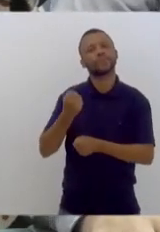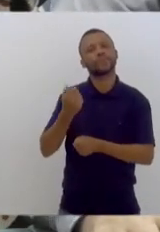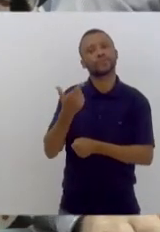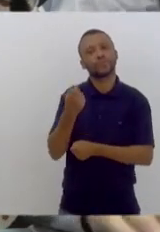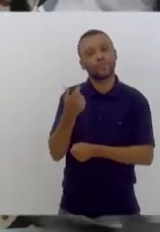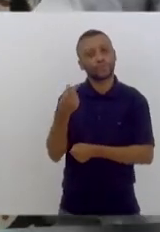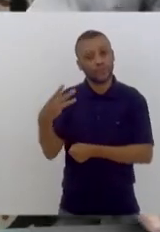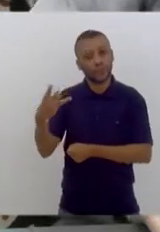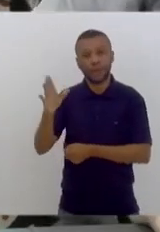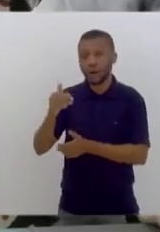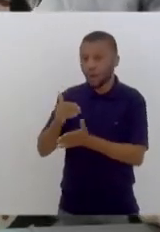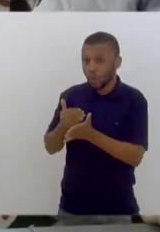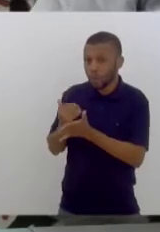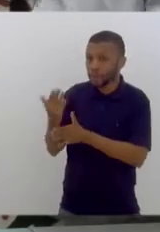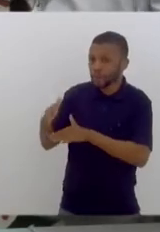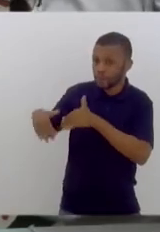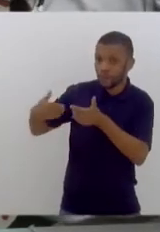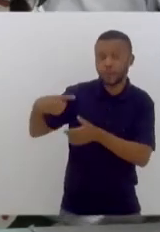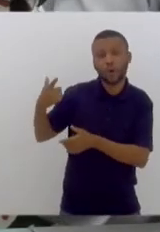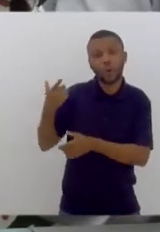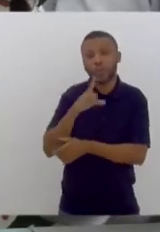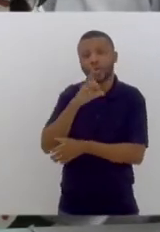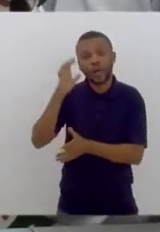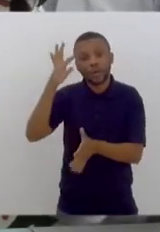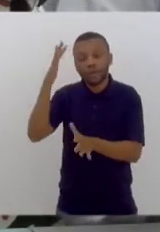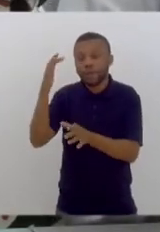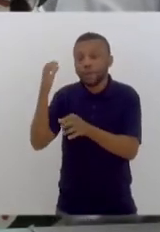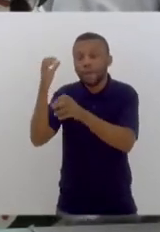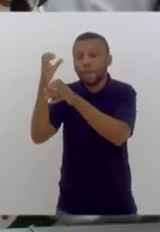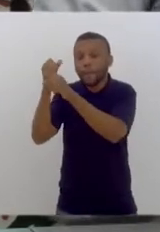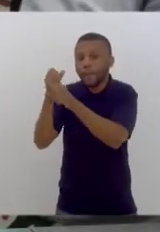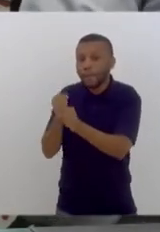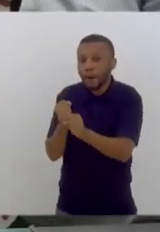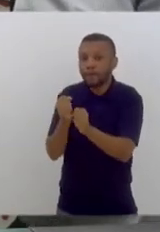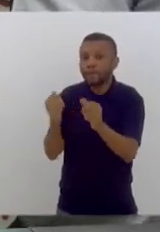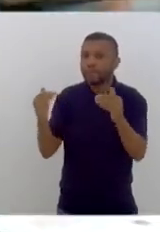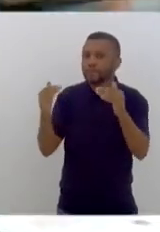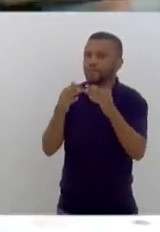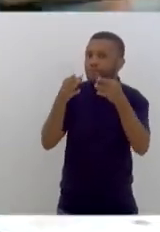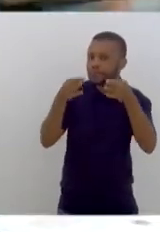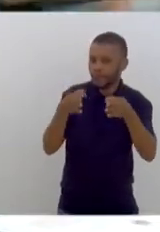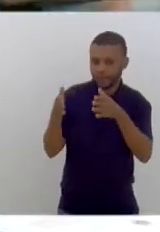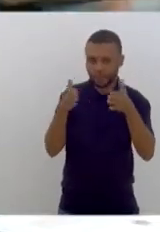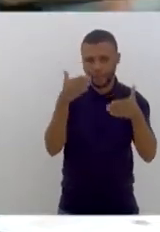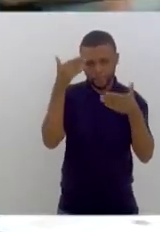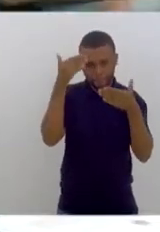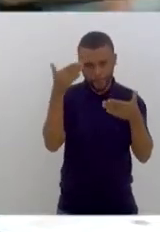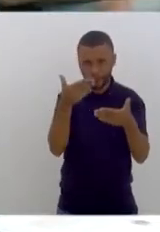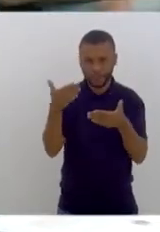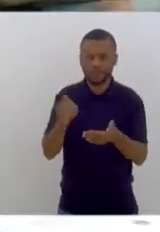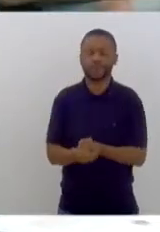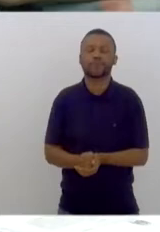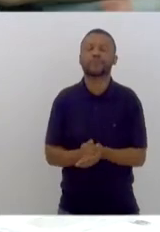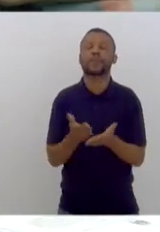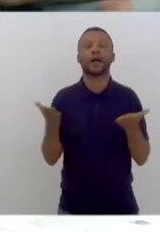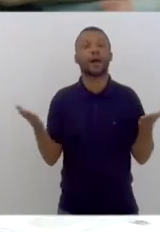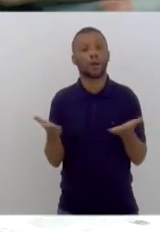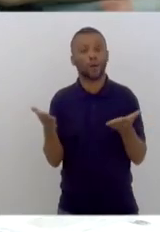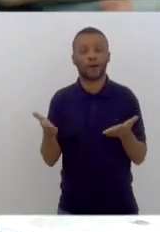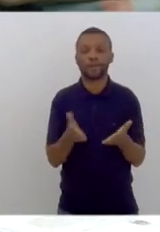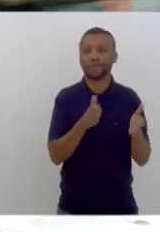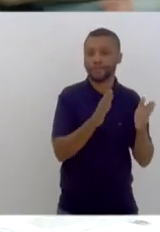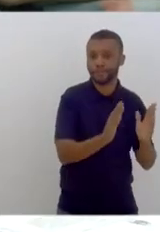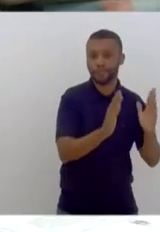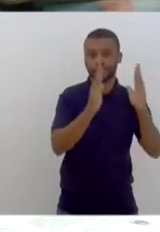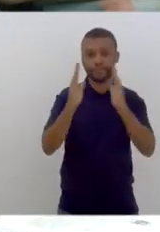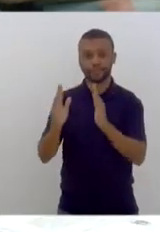a colocar toda essa conta em dia. Obrigado, deputado Ferreirinha. Olha só, vamos agora para a segunda